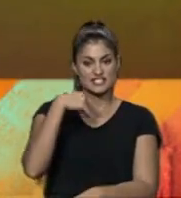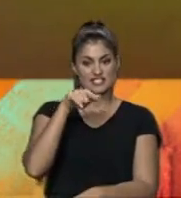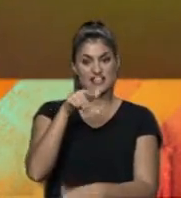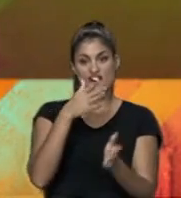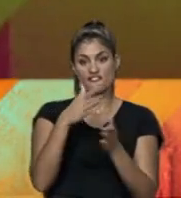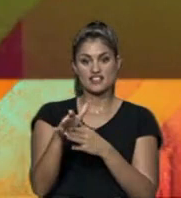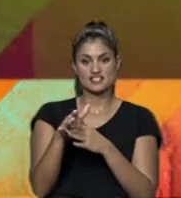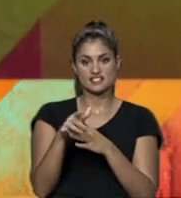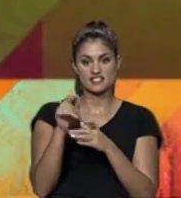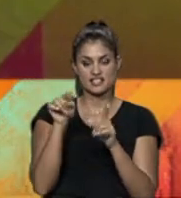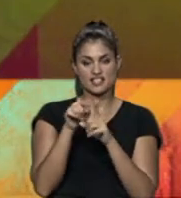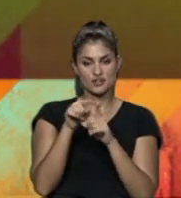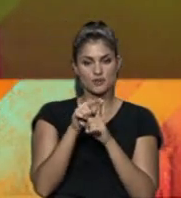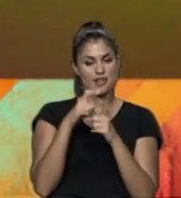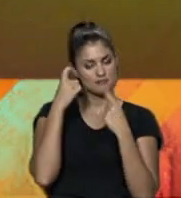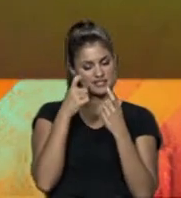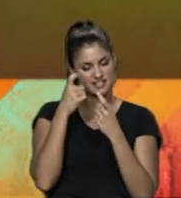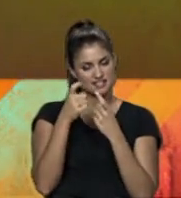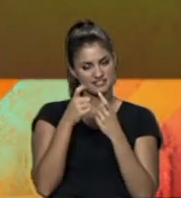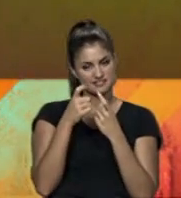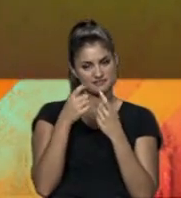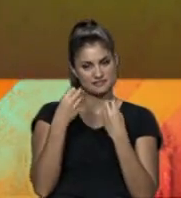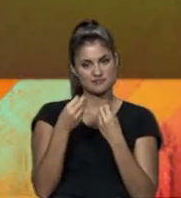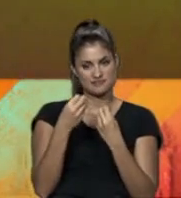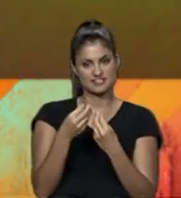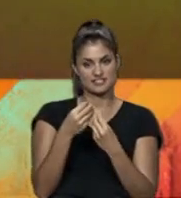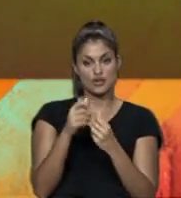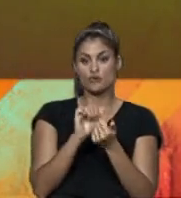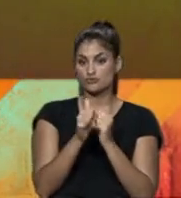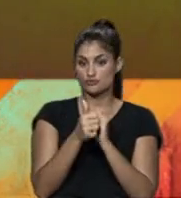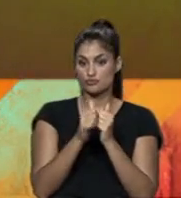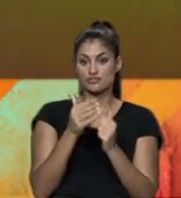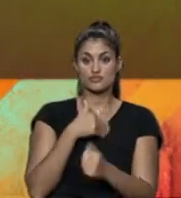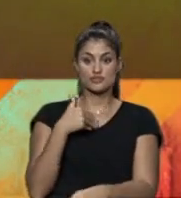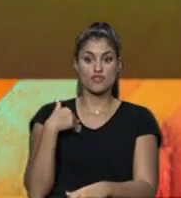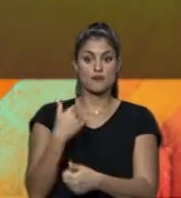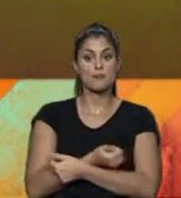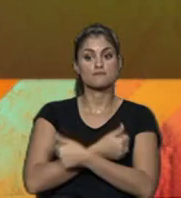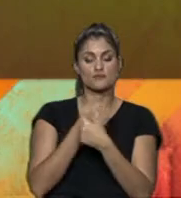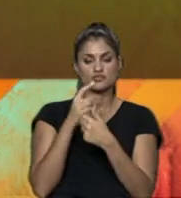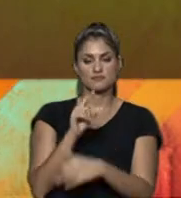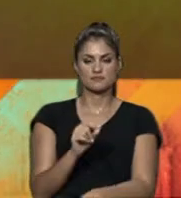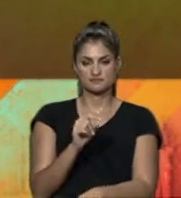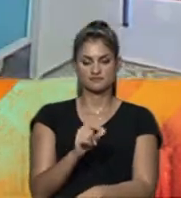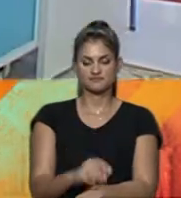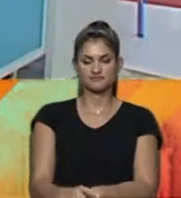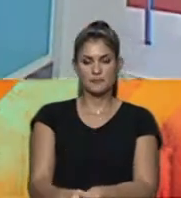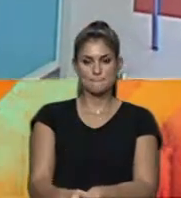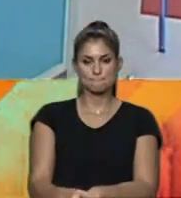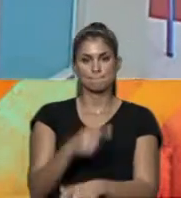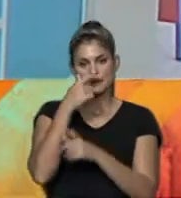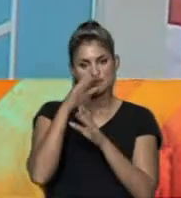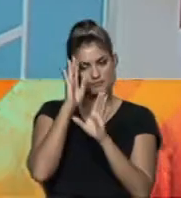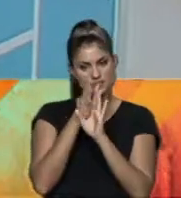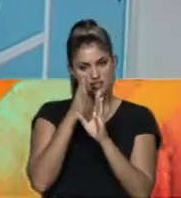de amadurecimento da ideia? Pois, claro. É, e de facto é um desporto bastante ai, saudável. Não é? Não é? Bastante saudável. Os nossos amigos psicólogos e